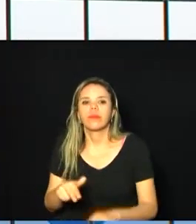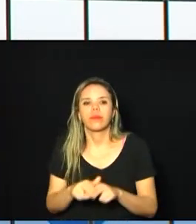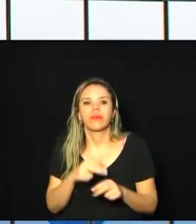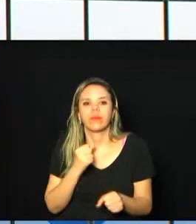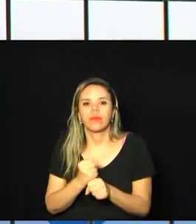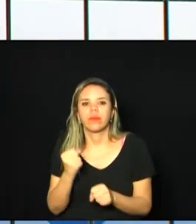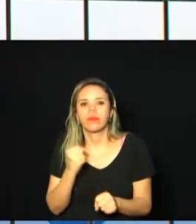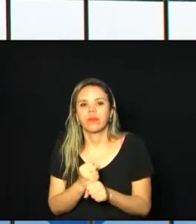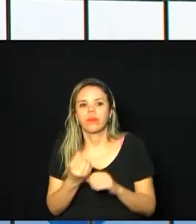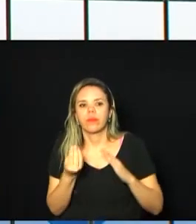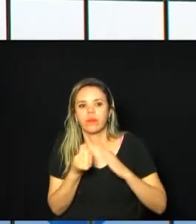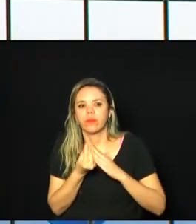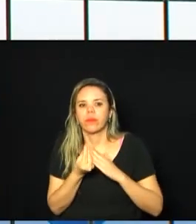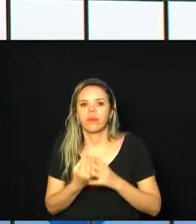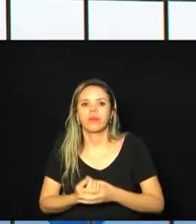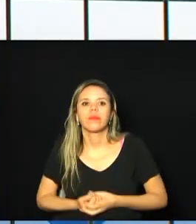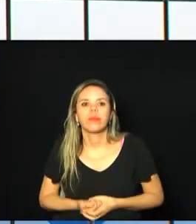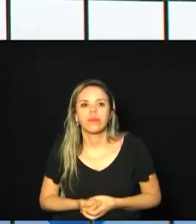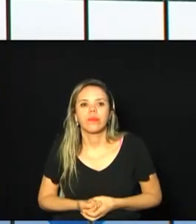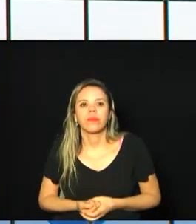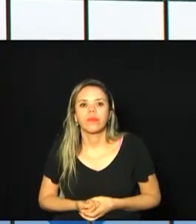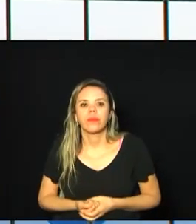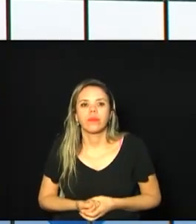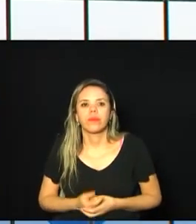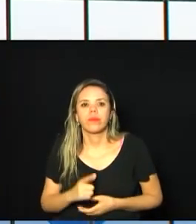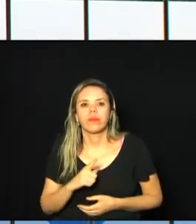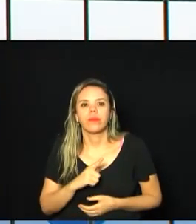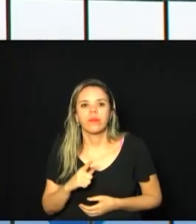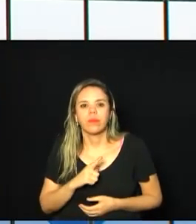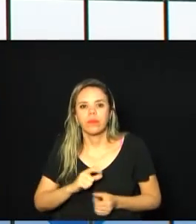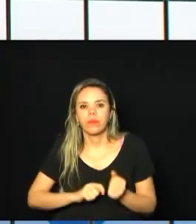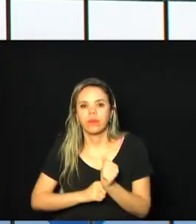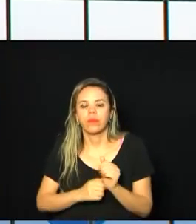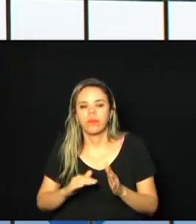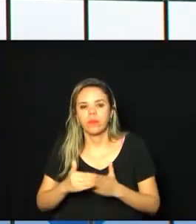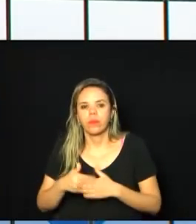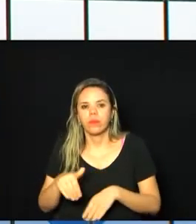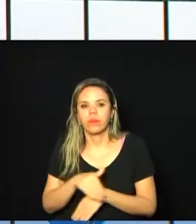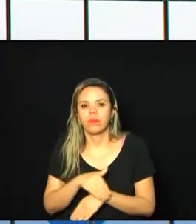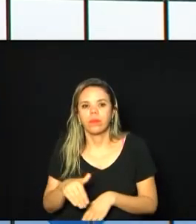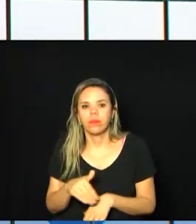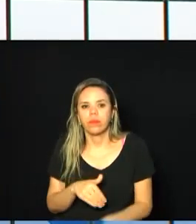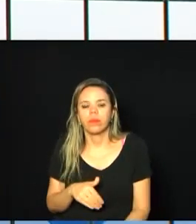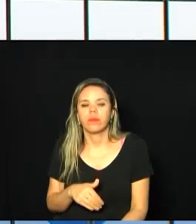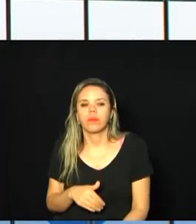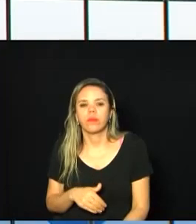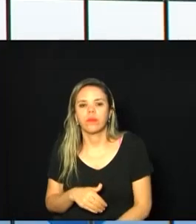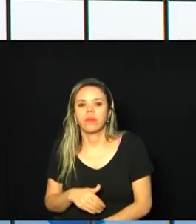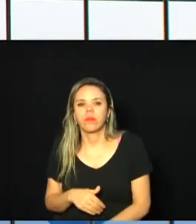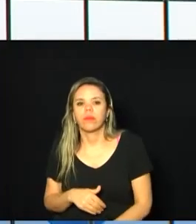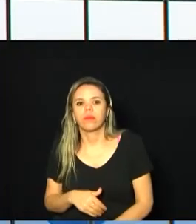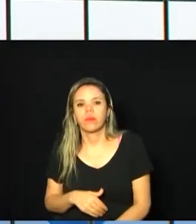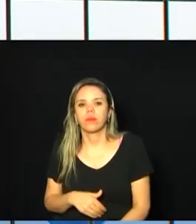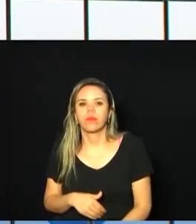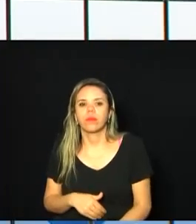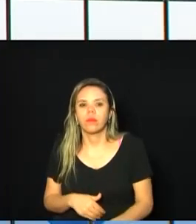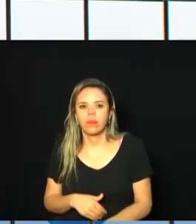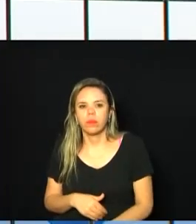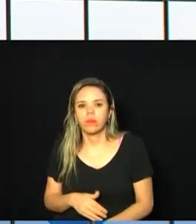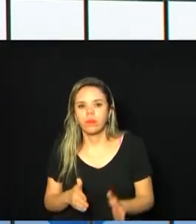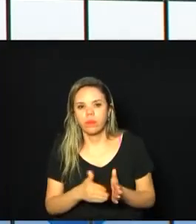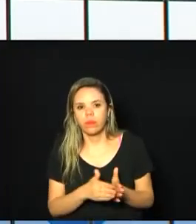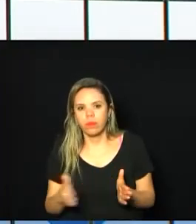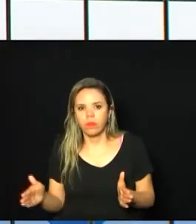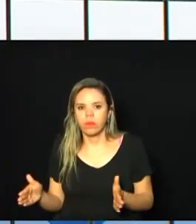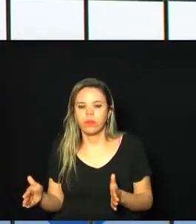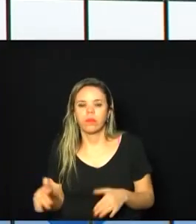uma obra da Sanasa. Então, nós teremos bloqueios ali e ficarão também nesse trecho